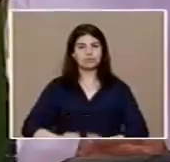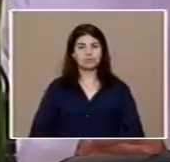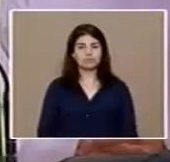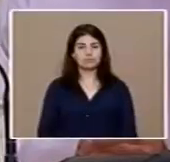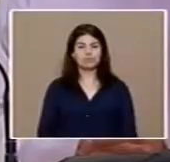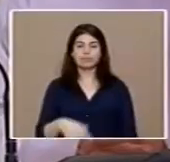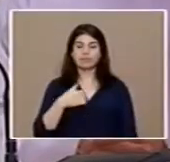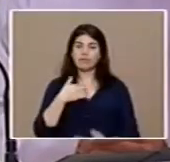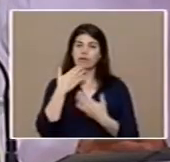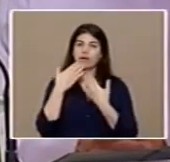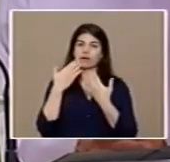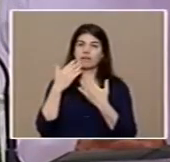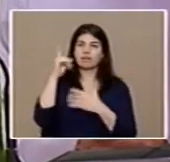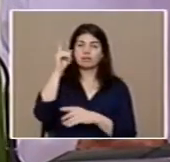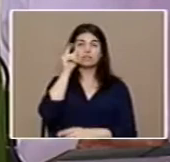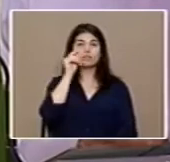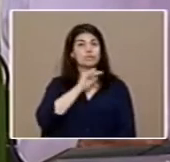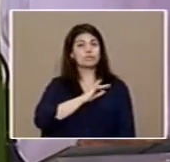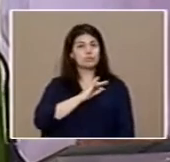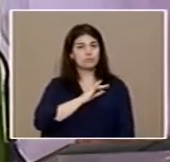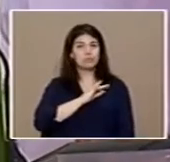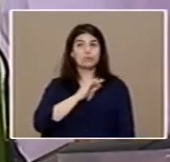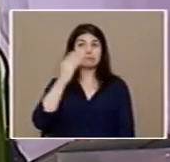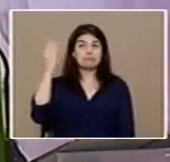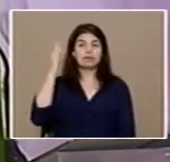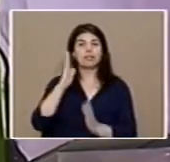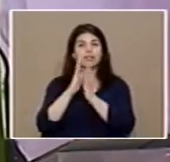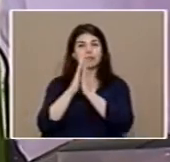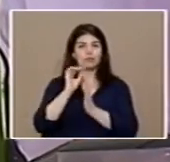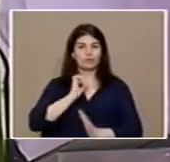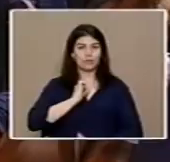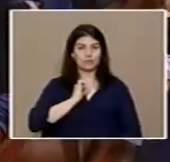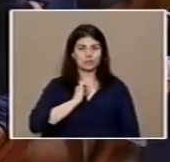e demos graças ao Senhor nosso Deus